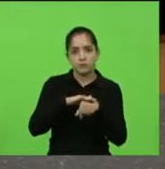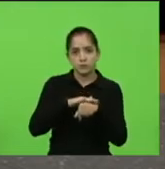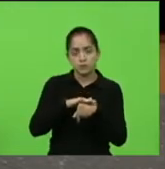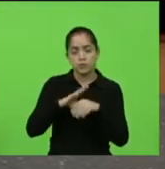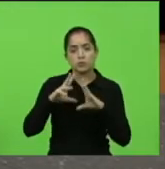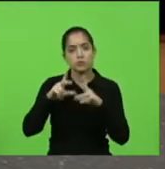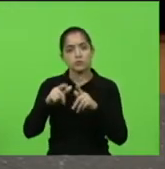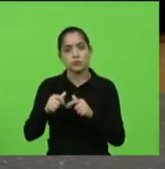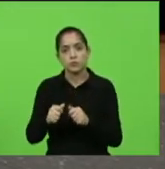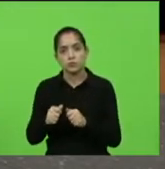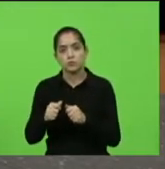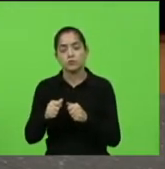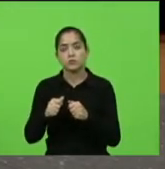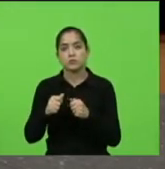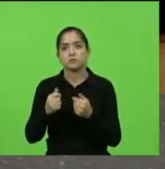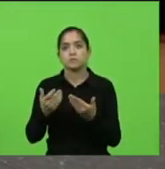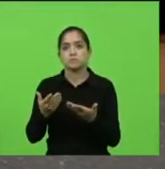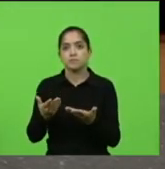aqueles,